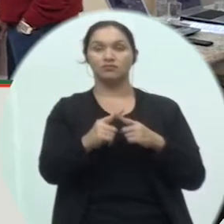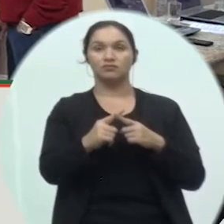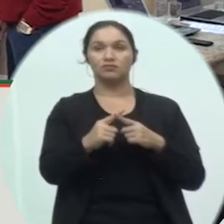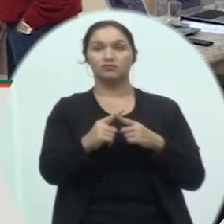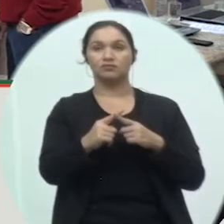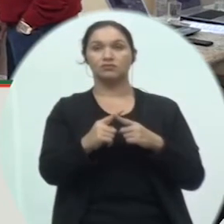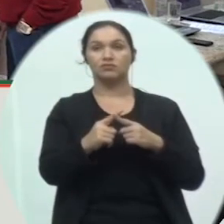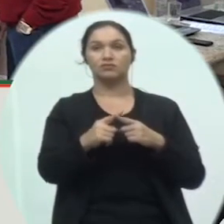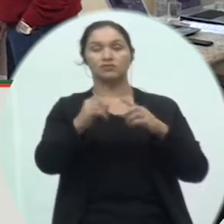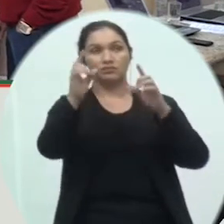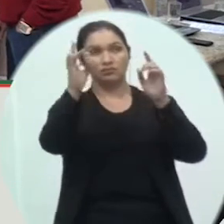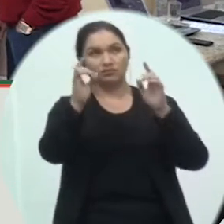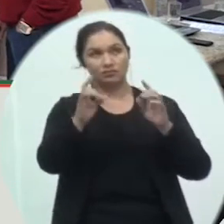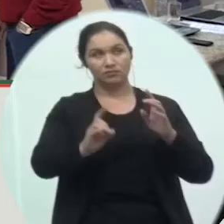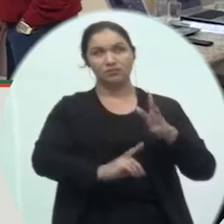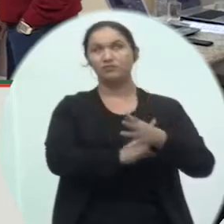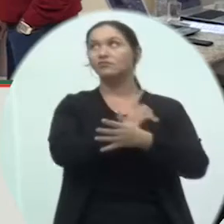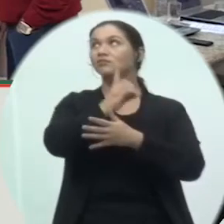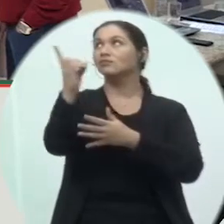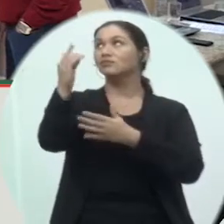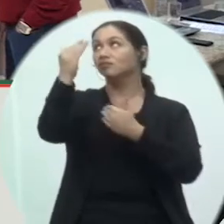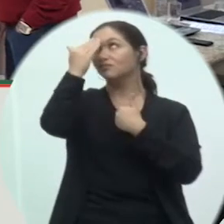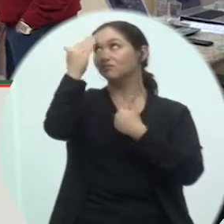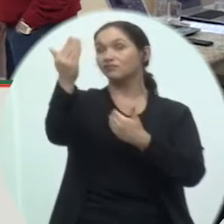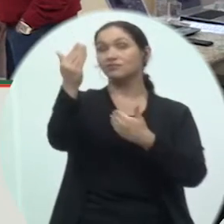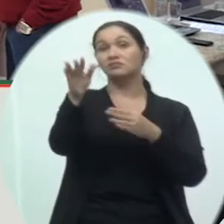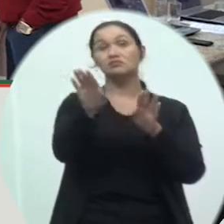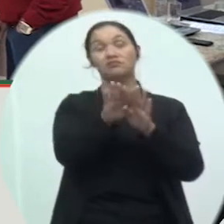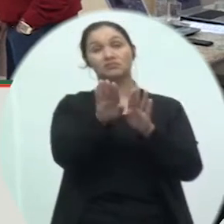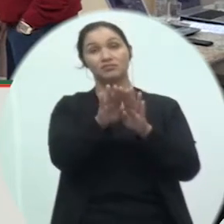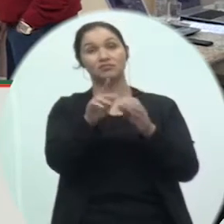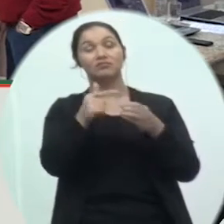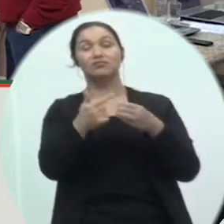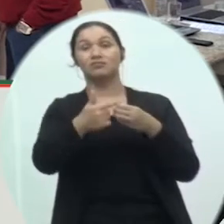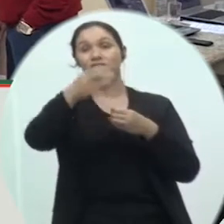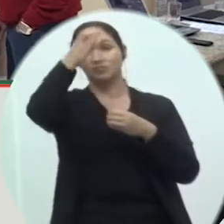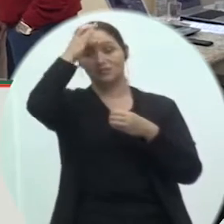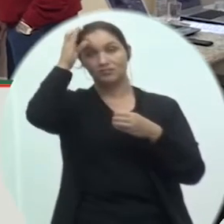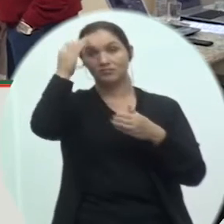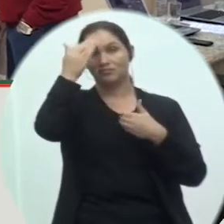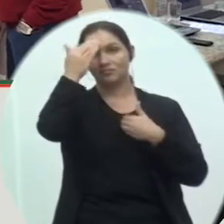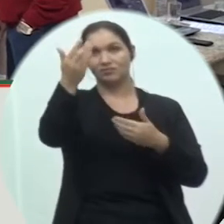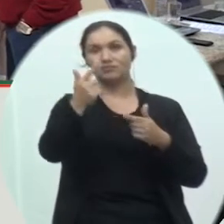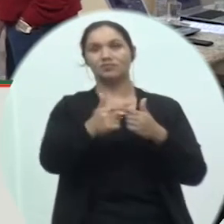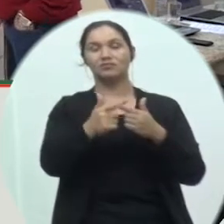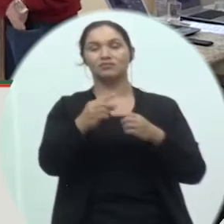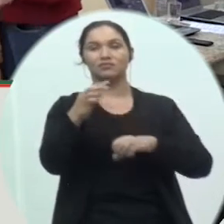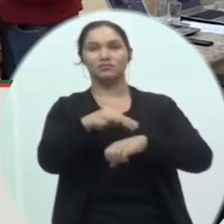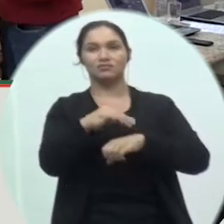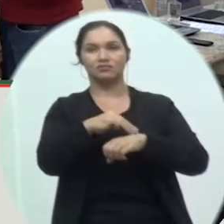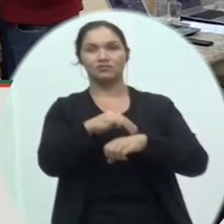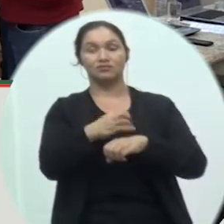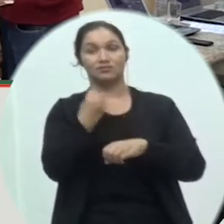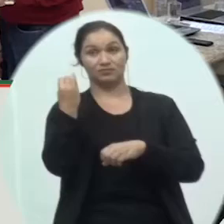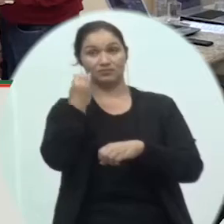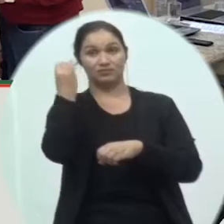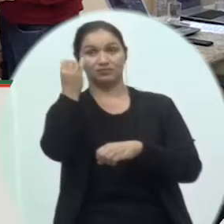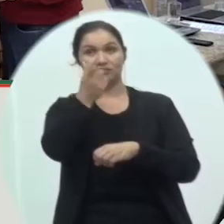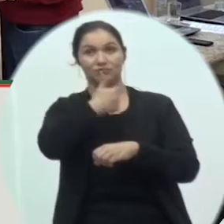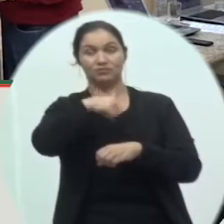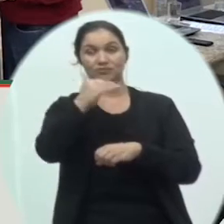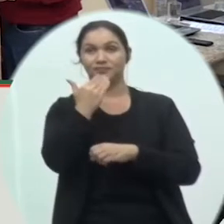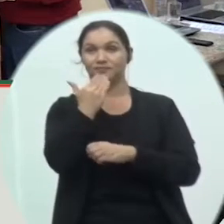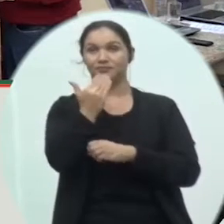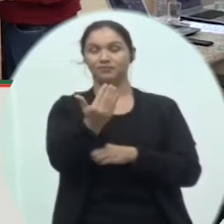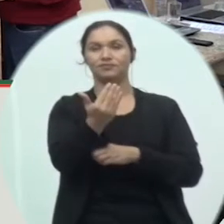mas principalmente a Deus, né, por esses 77 anos e por esse momento, né, tão significativo. O que a gente